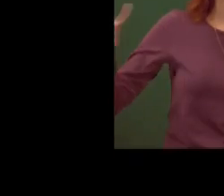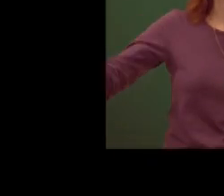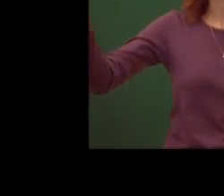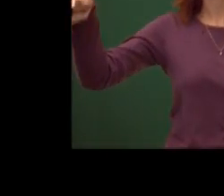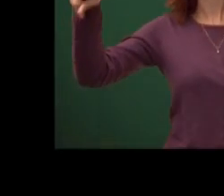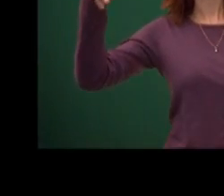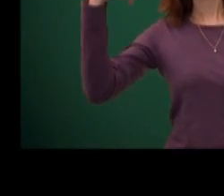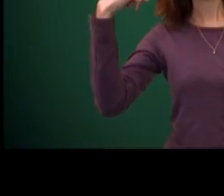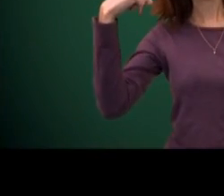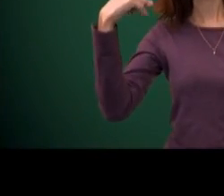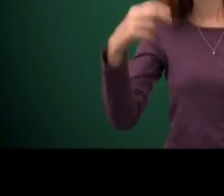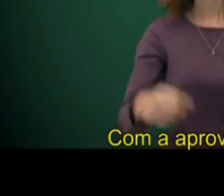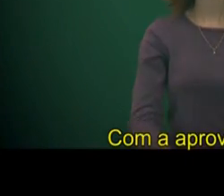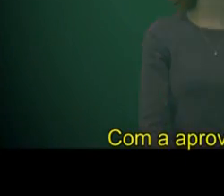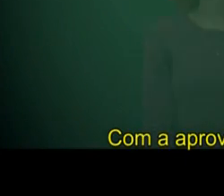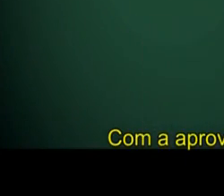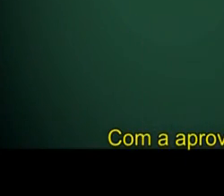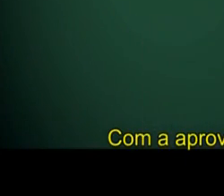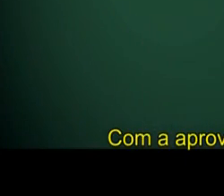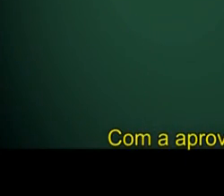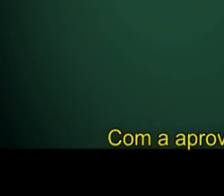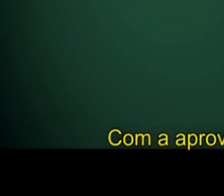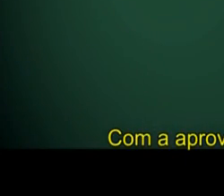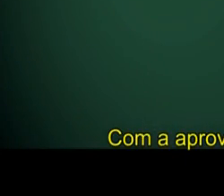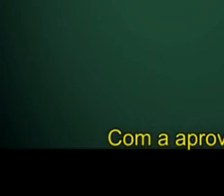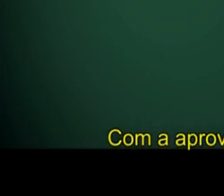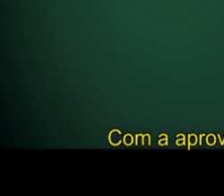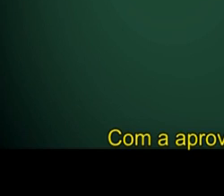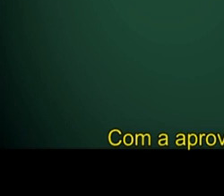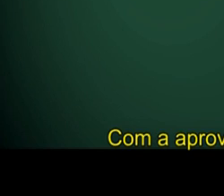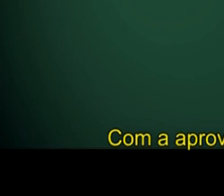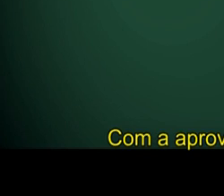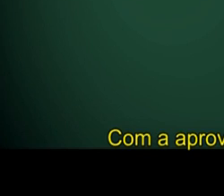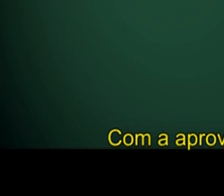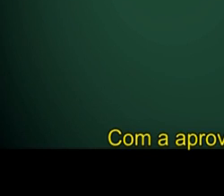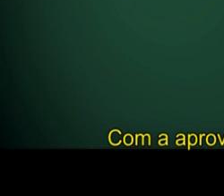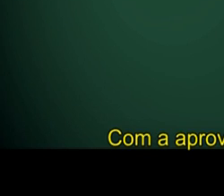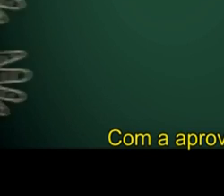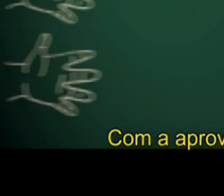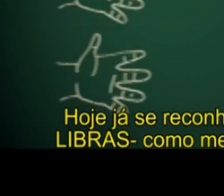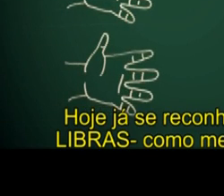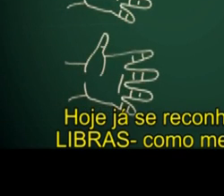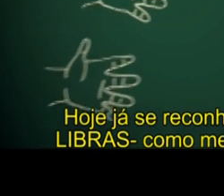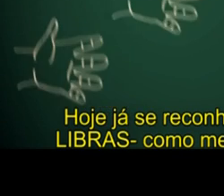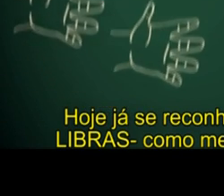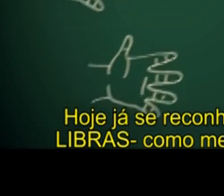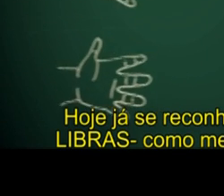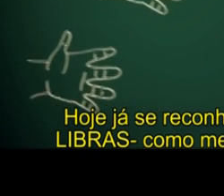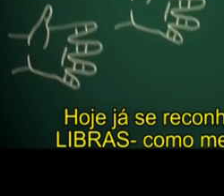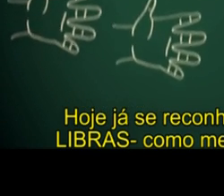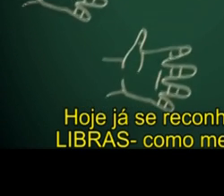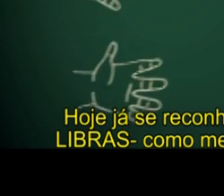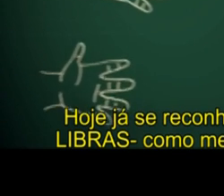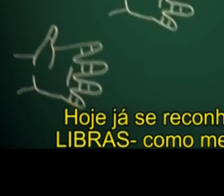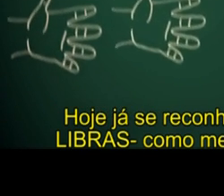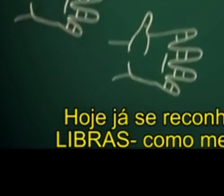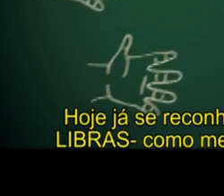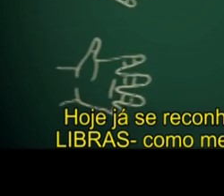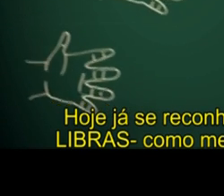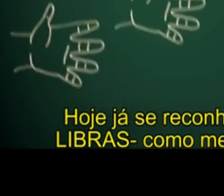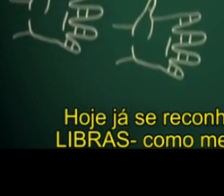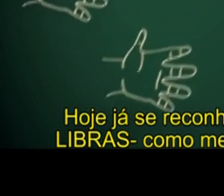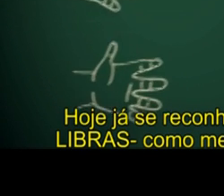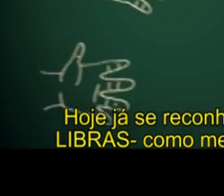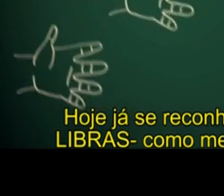No entanto, com a aprovação da Lei 10.436 de 2002, hoje já se reconhece a língua brasileira